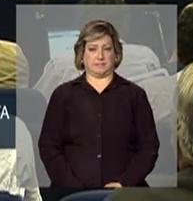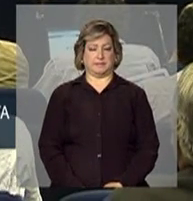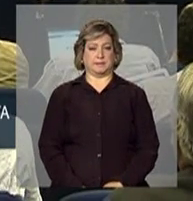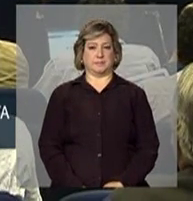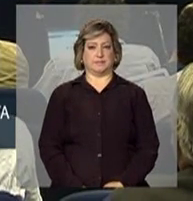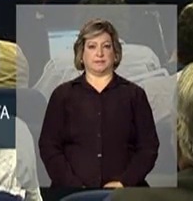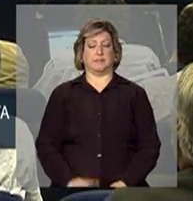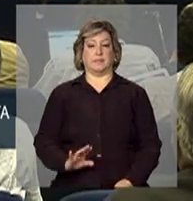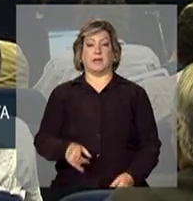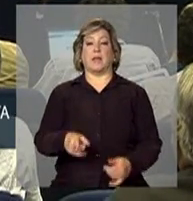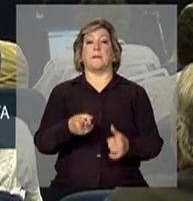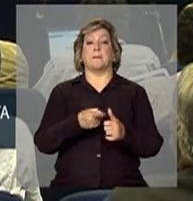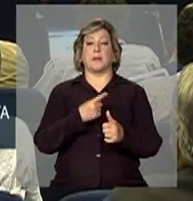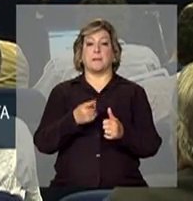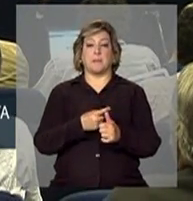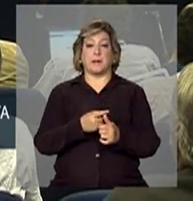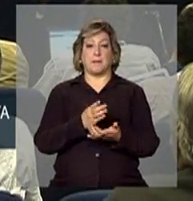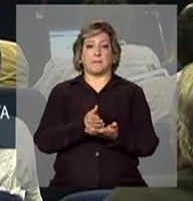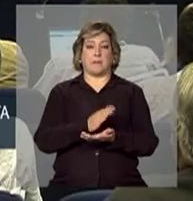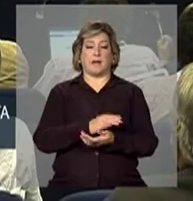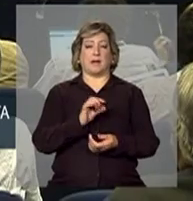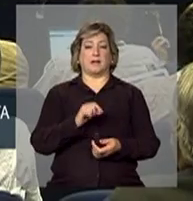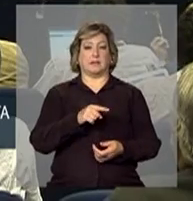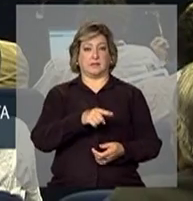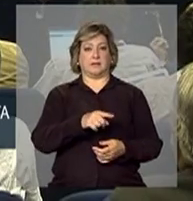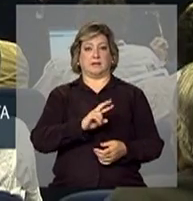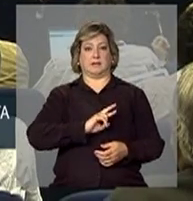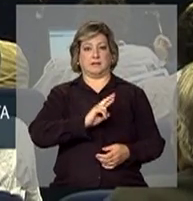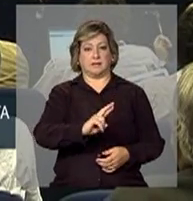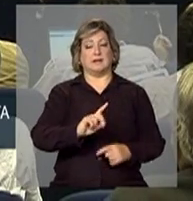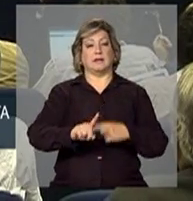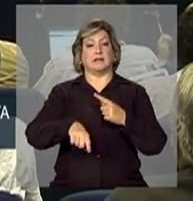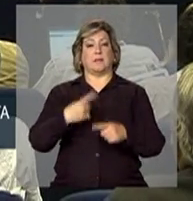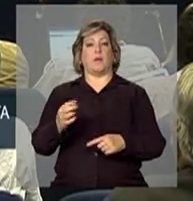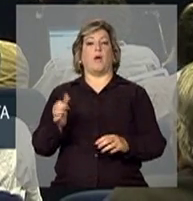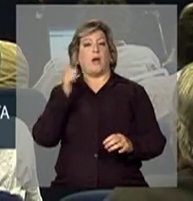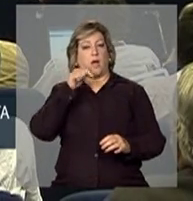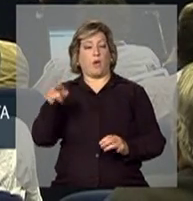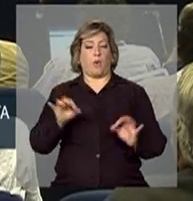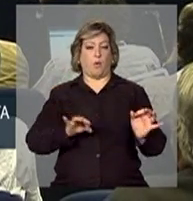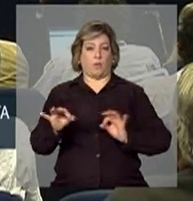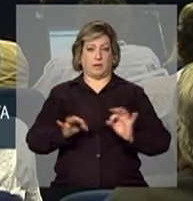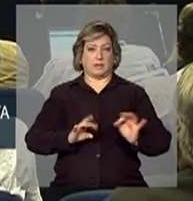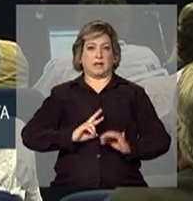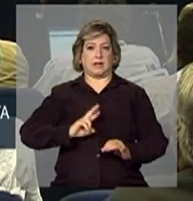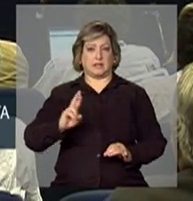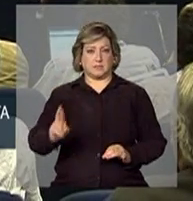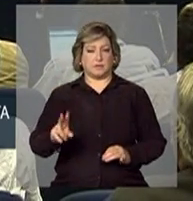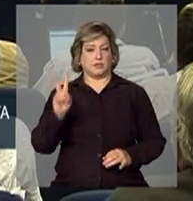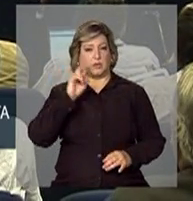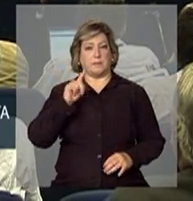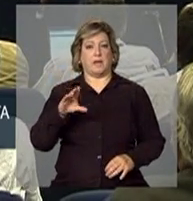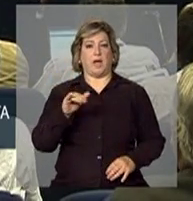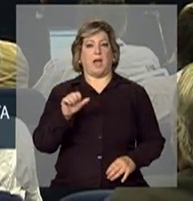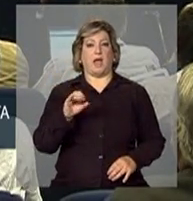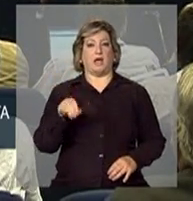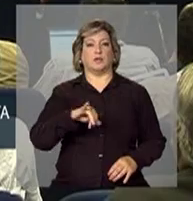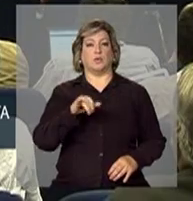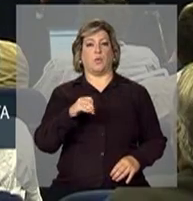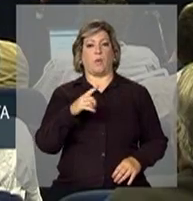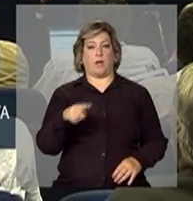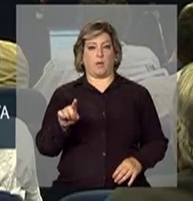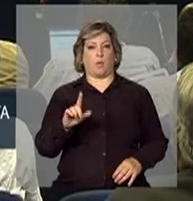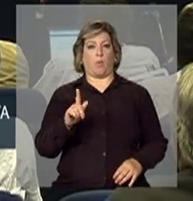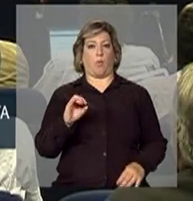A primeira parte, a professora Luiz vai responder, e a coordenadora depois, sobre o caso do presidente João